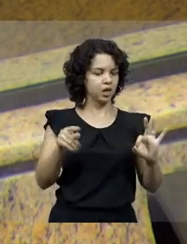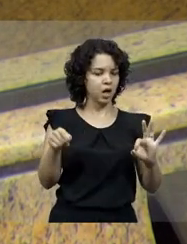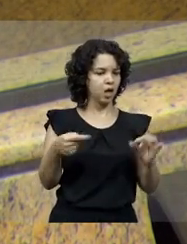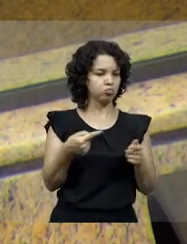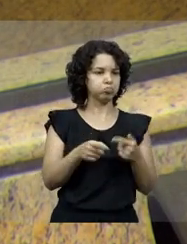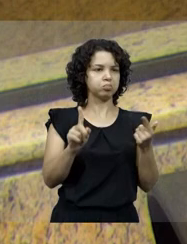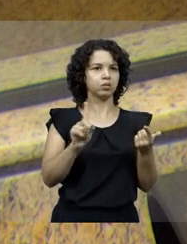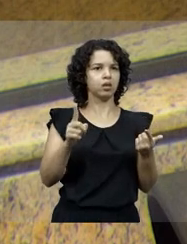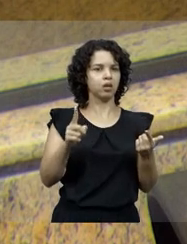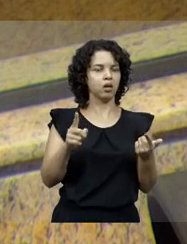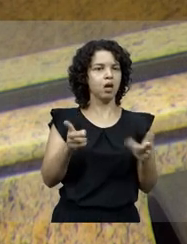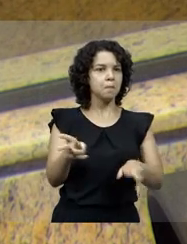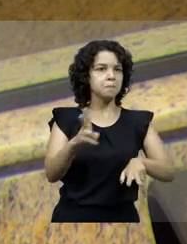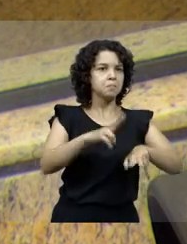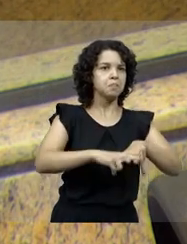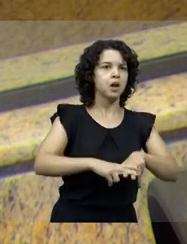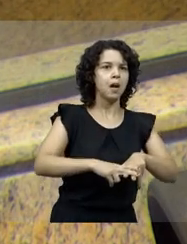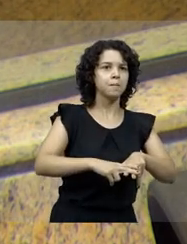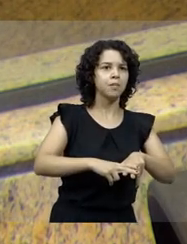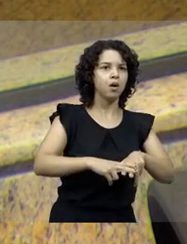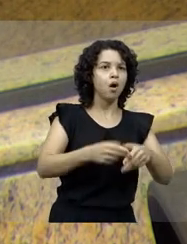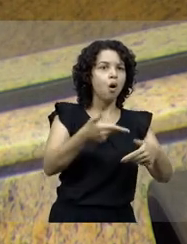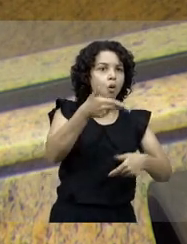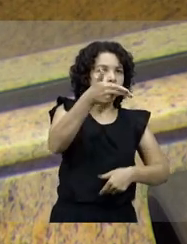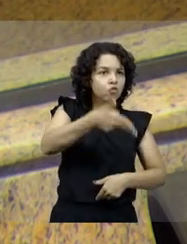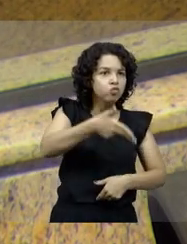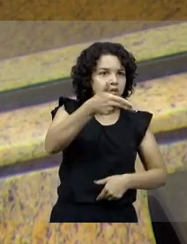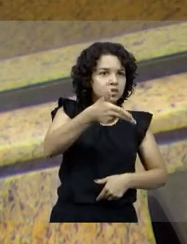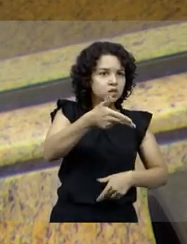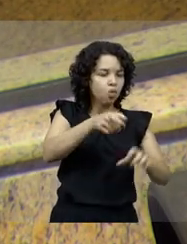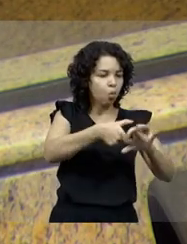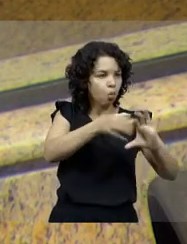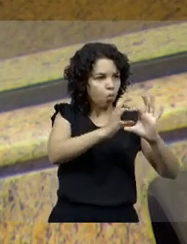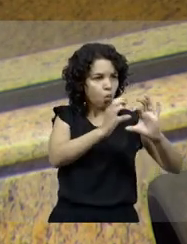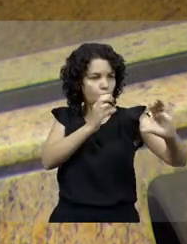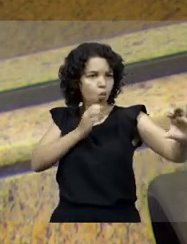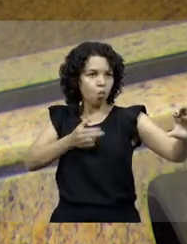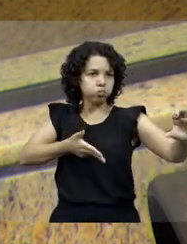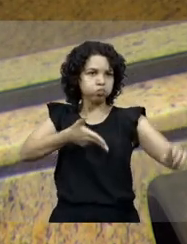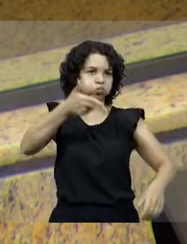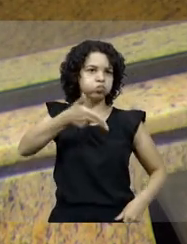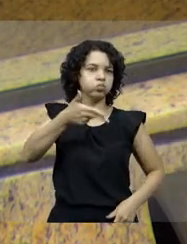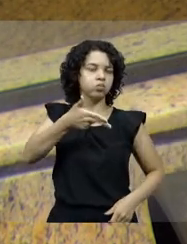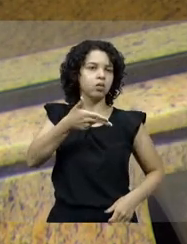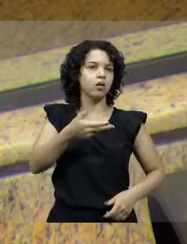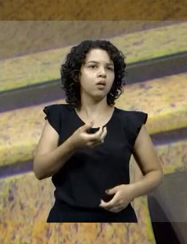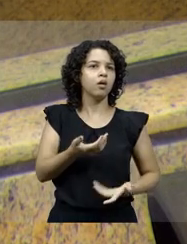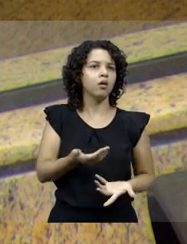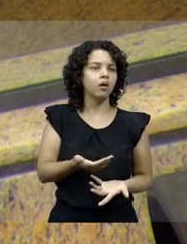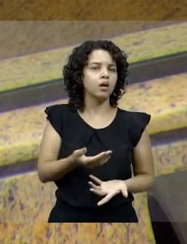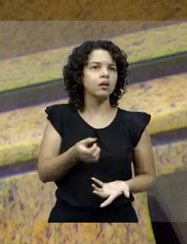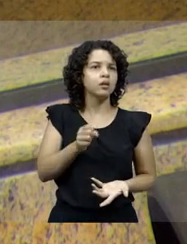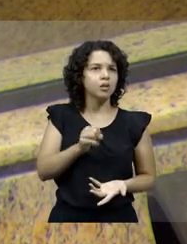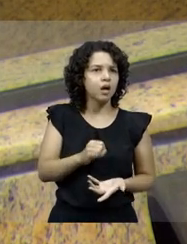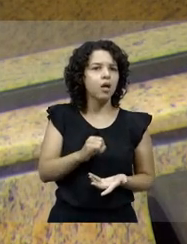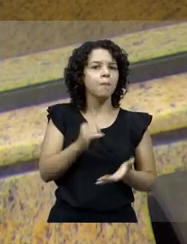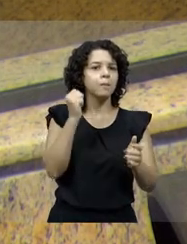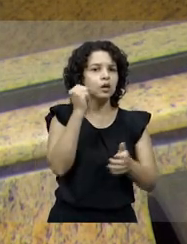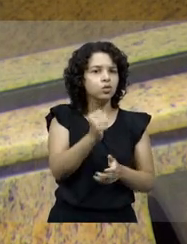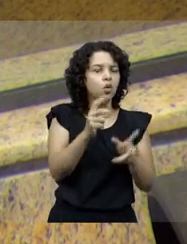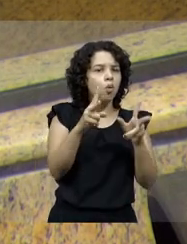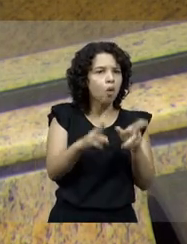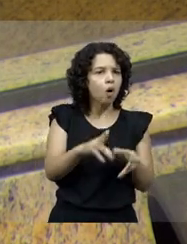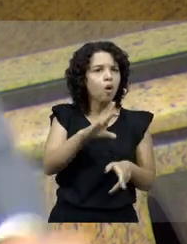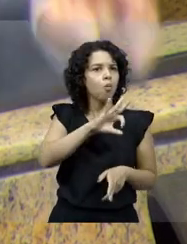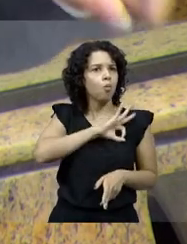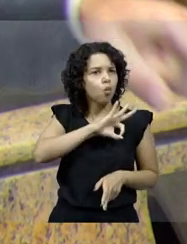Um sujeito preso com um fuzil na mão. Estava com um fuzil. Quiçá, um fuzil igual ao que matou esse policial.